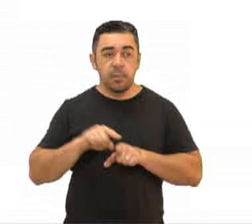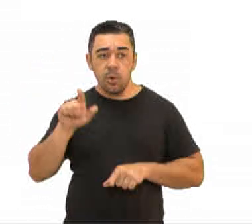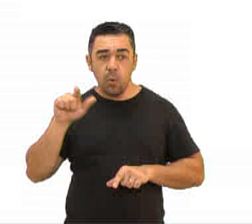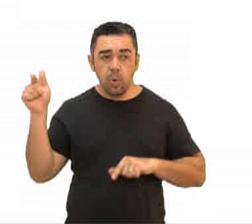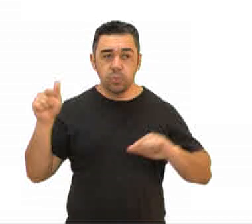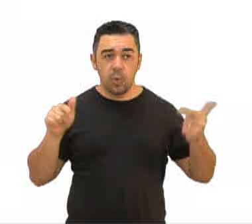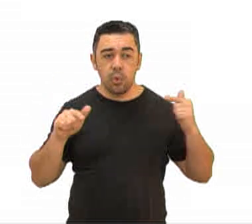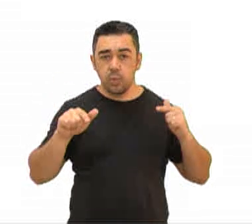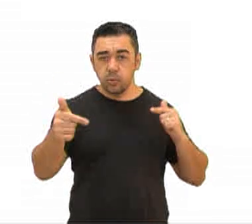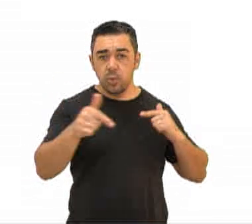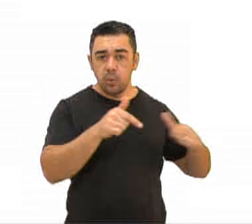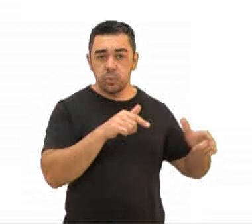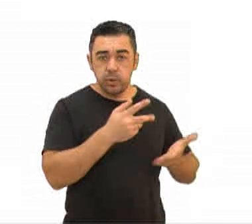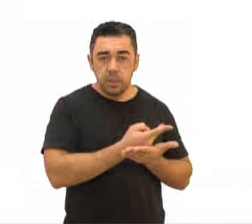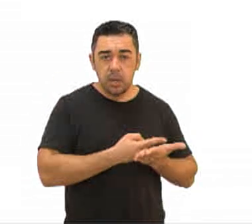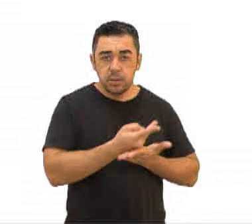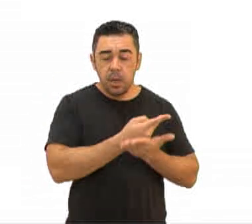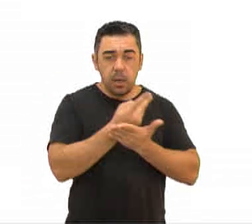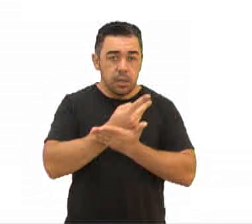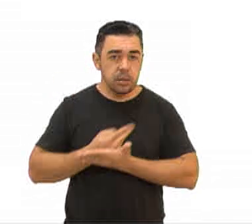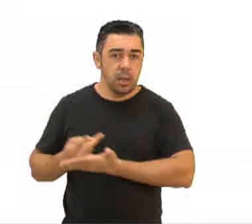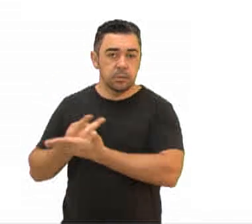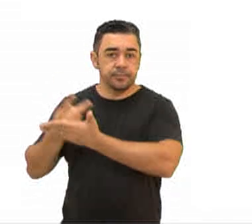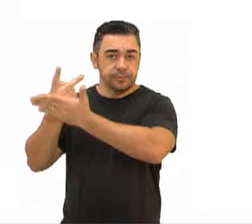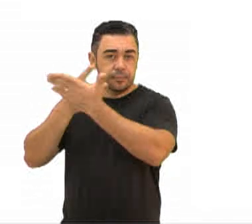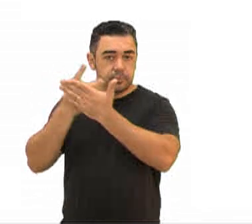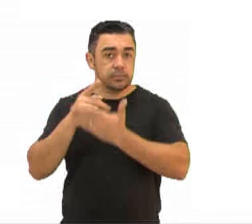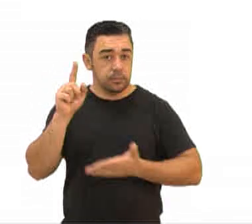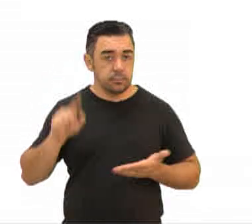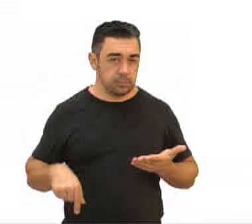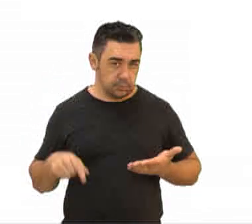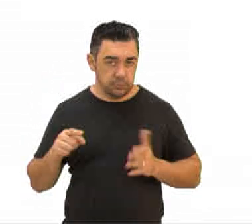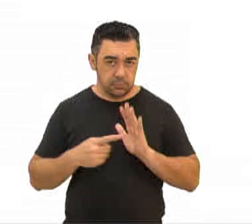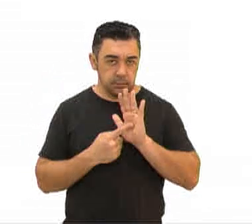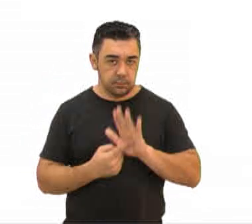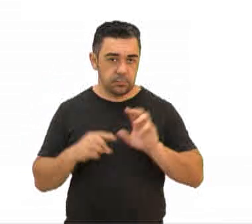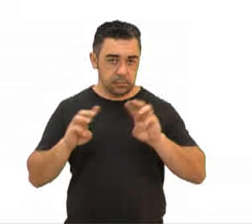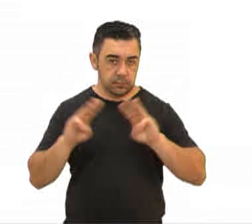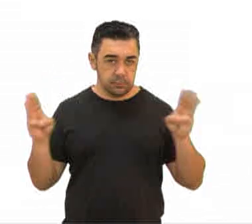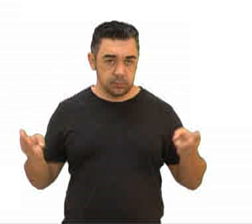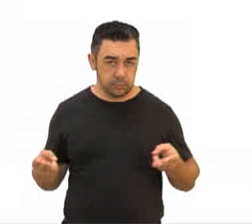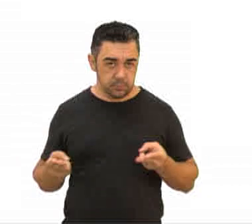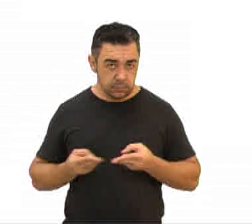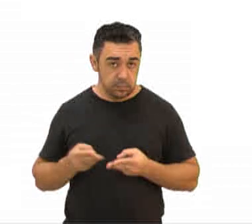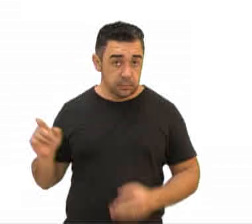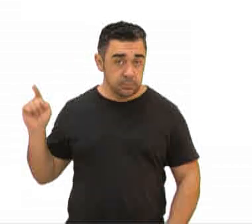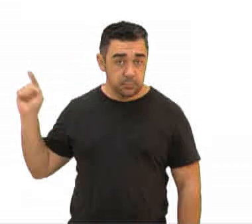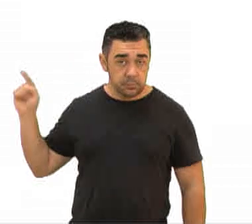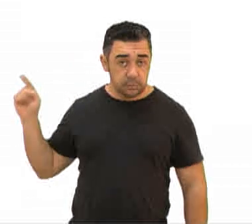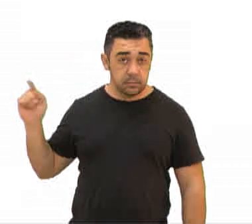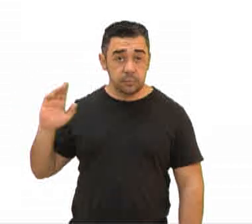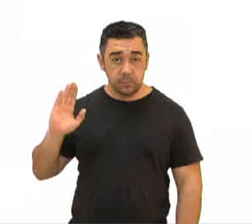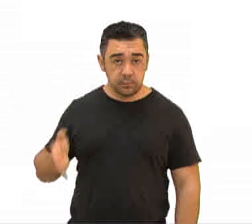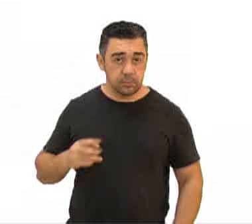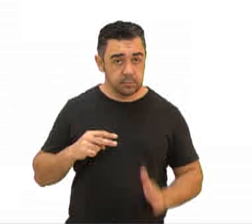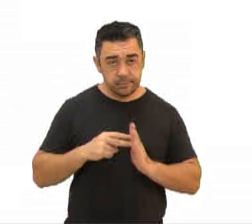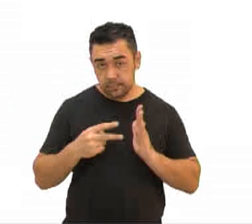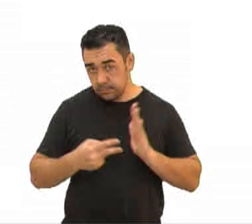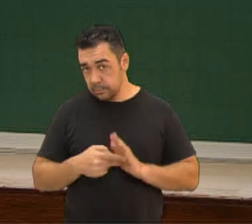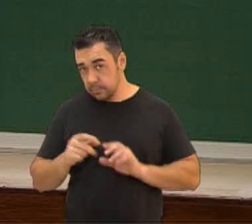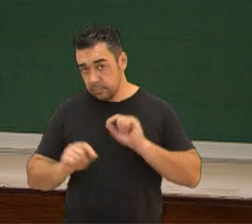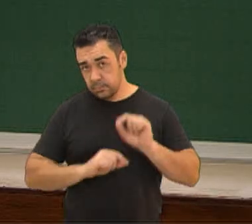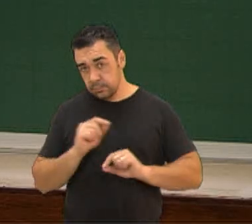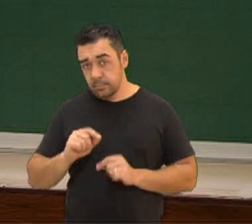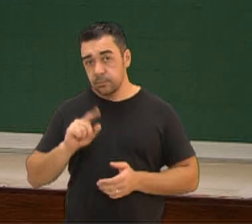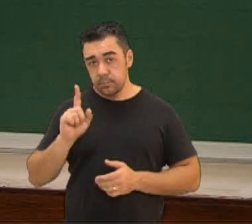marinhos nos mapas. A representação desses monstros marinhos nos mapas, nessas cartas náuticas, já queriam dizer tudo.